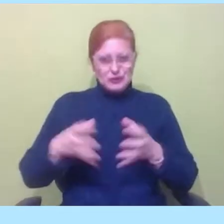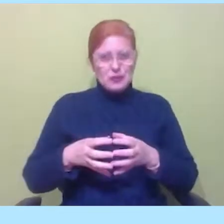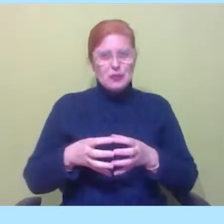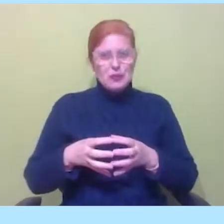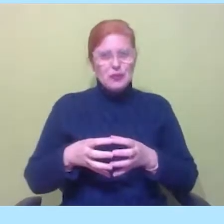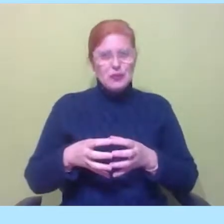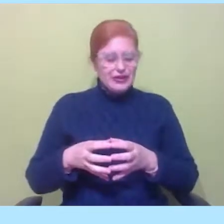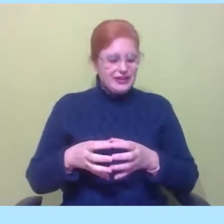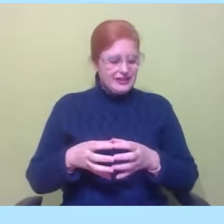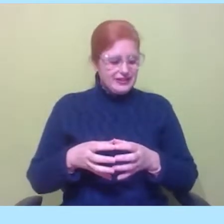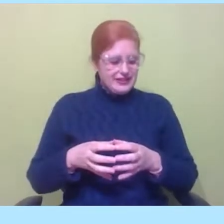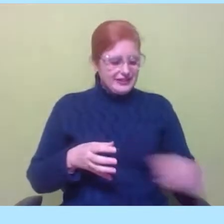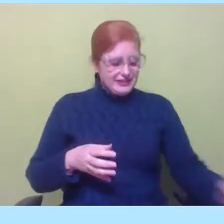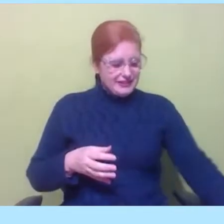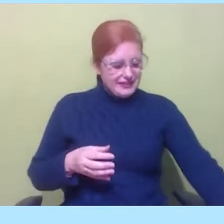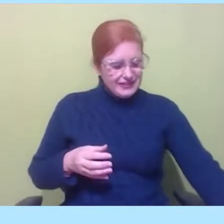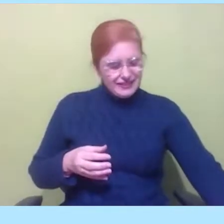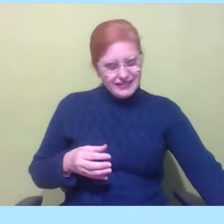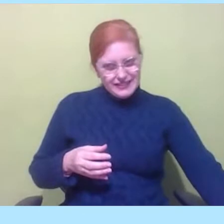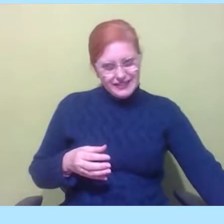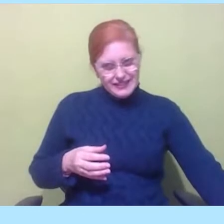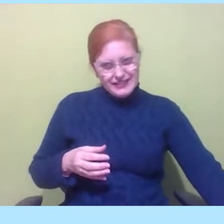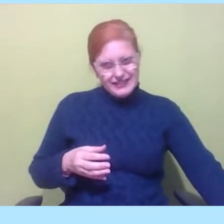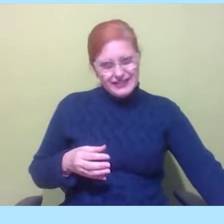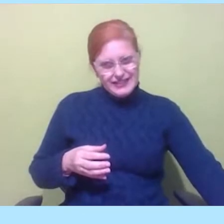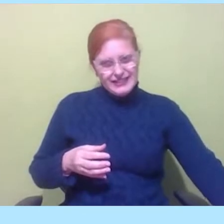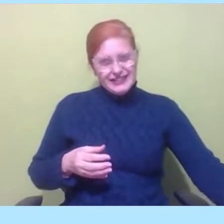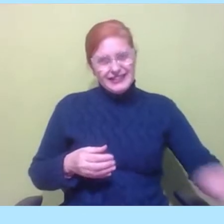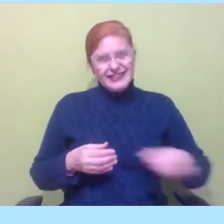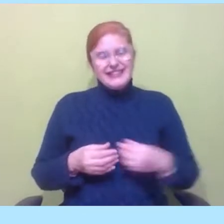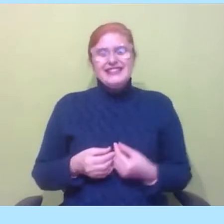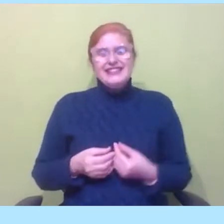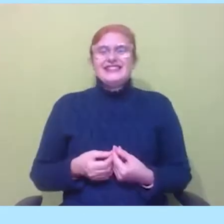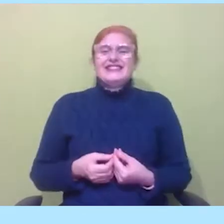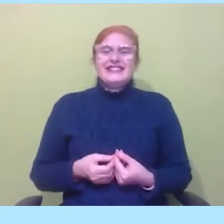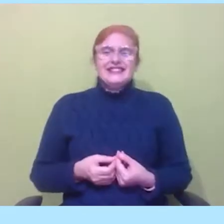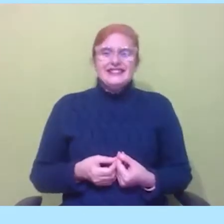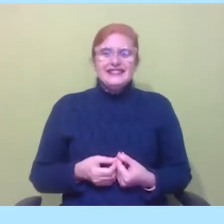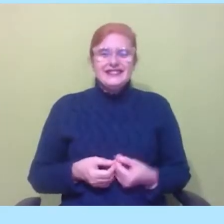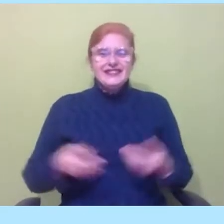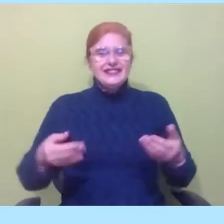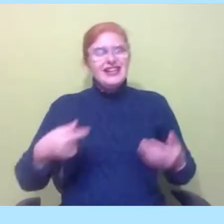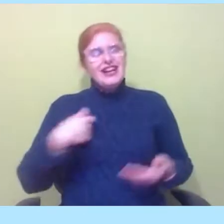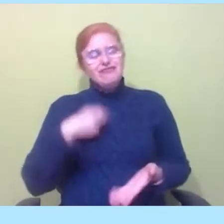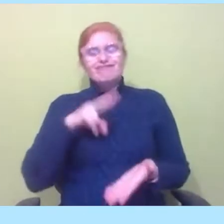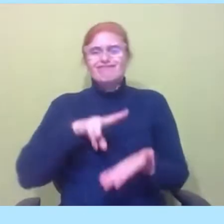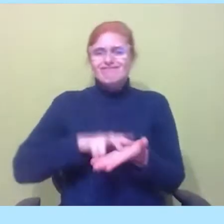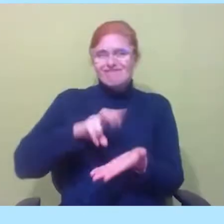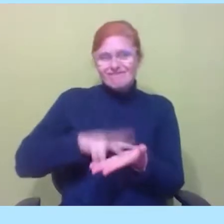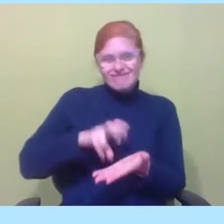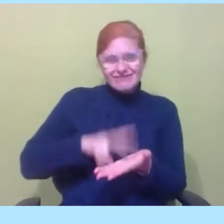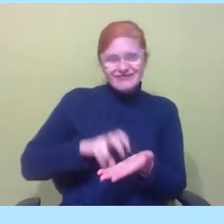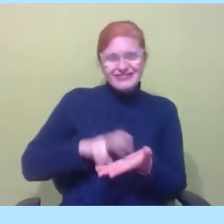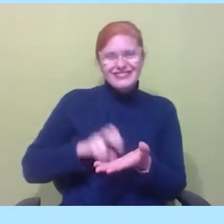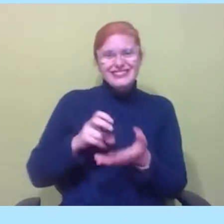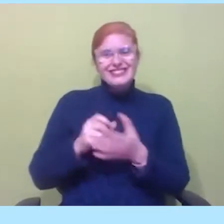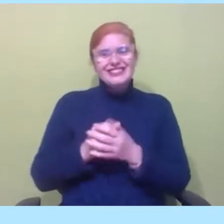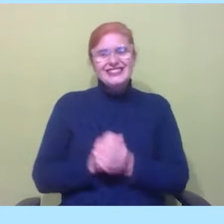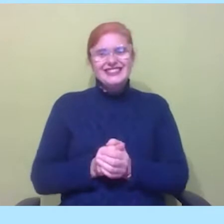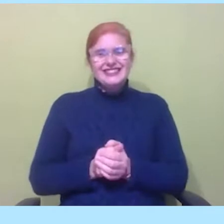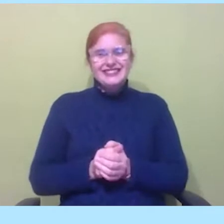menos funcional do que o comum para mim, mas estou contente e fico contente que